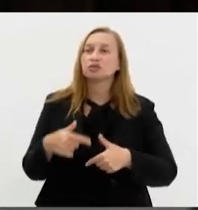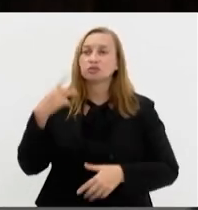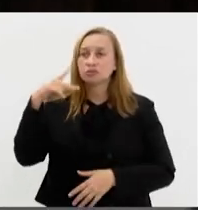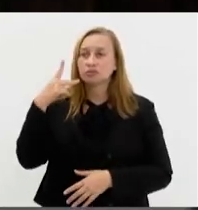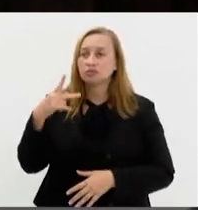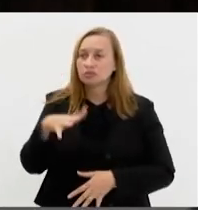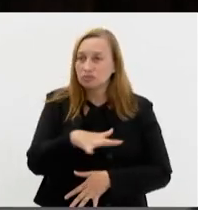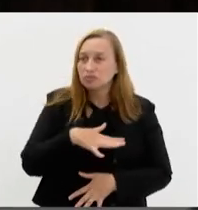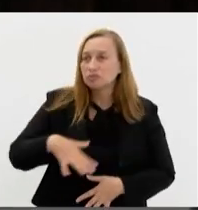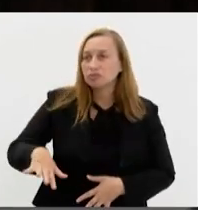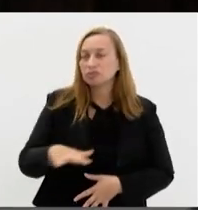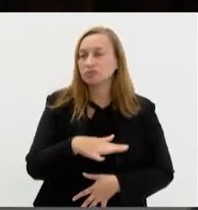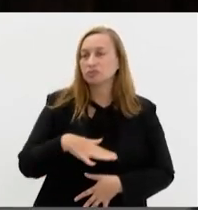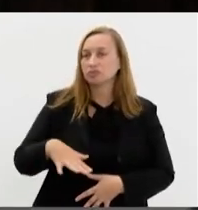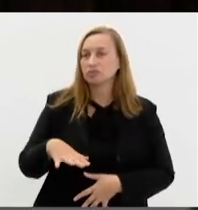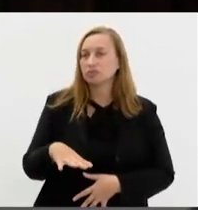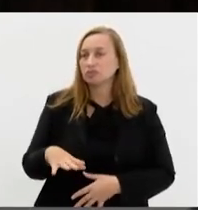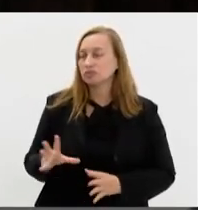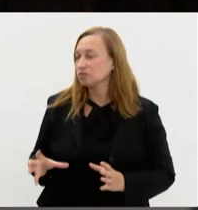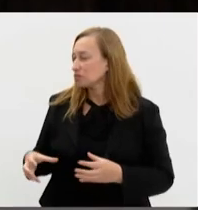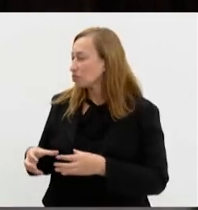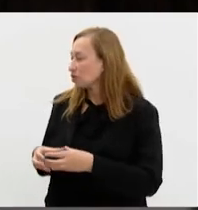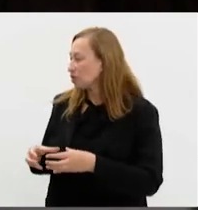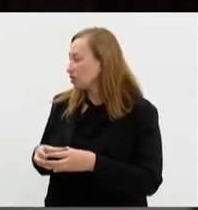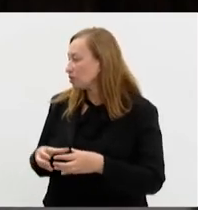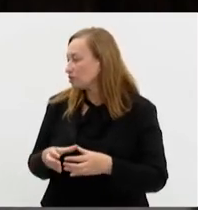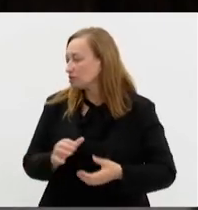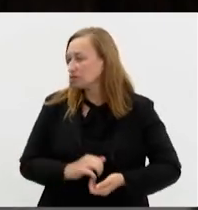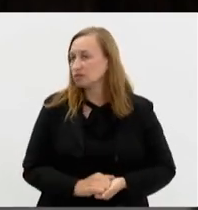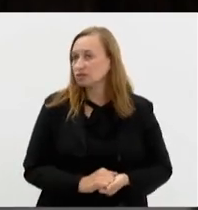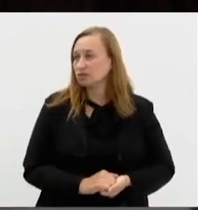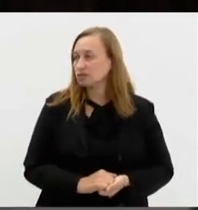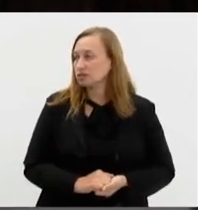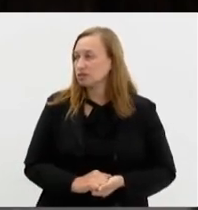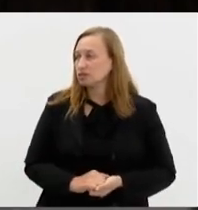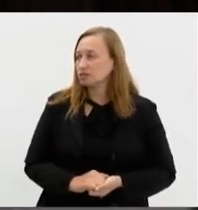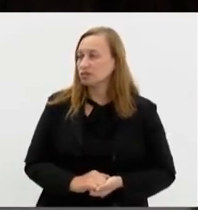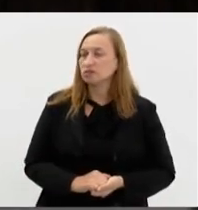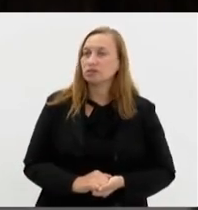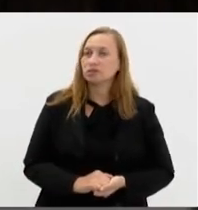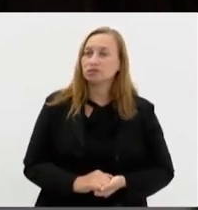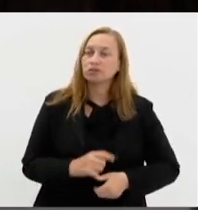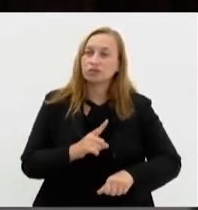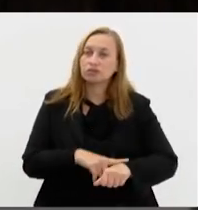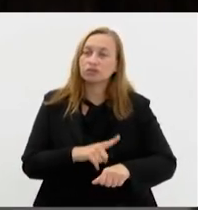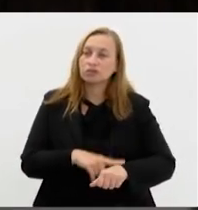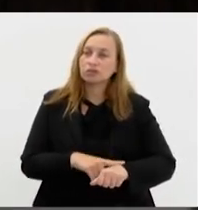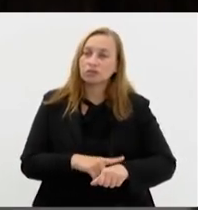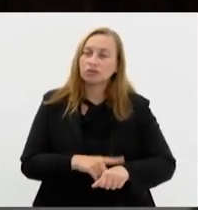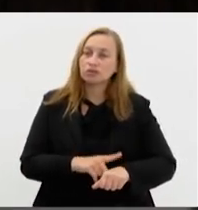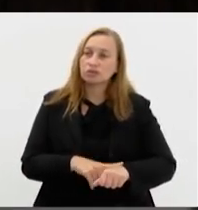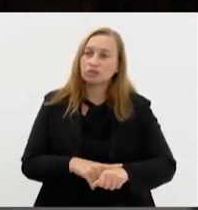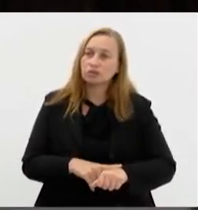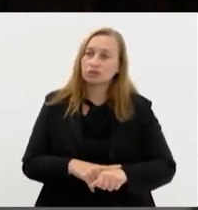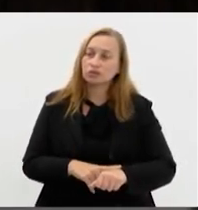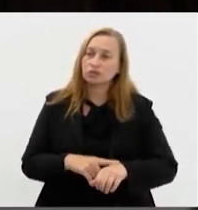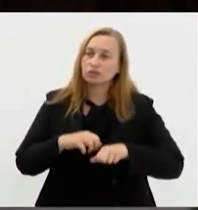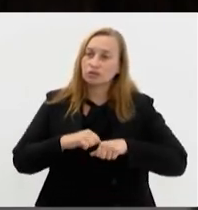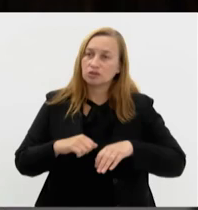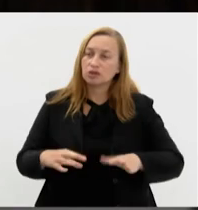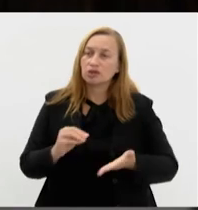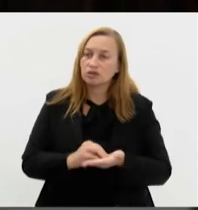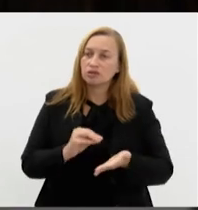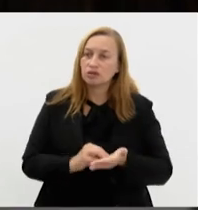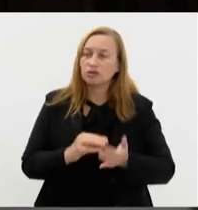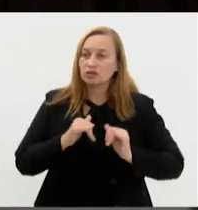comunitário Ou seja você no momento em que contamina o ambiente social com desinformação isso